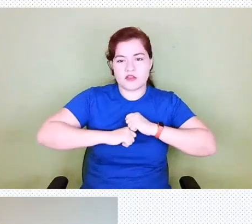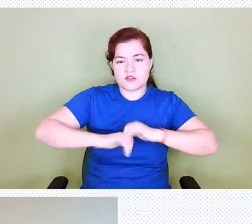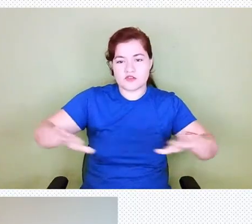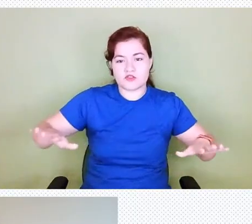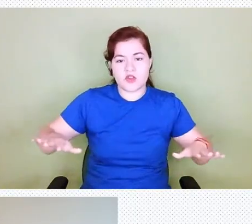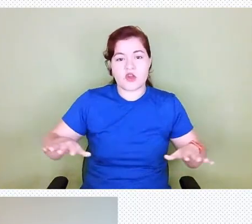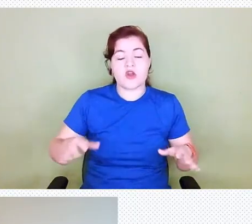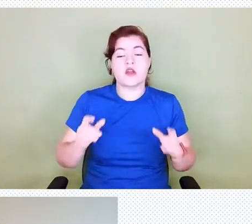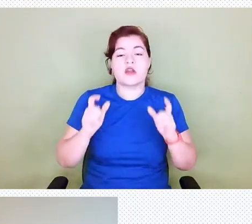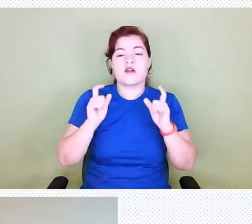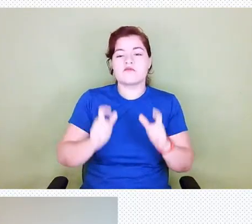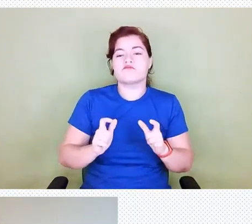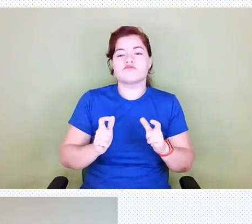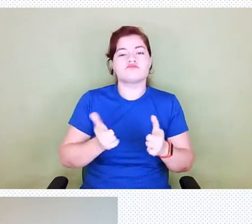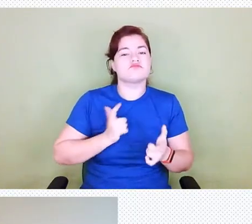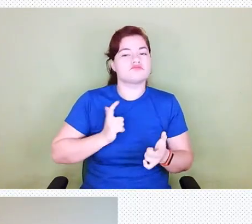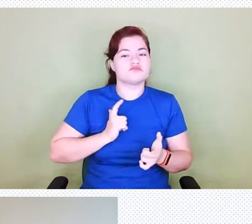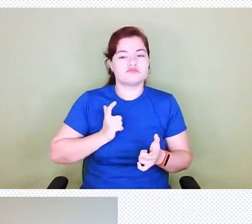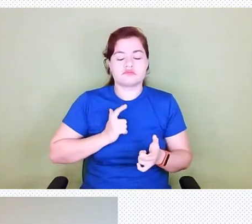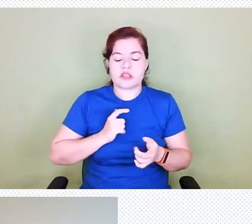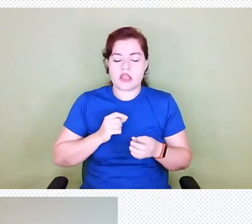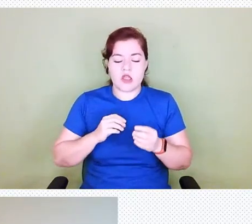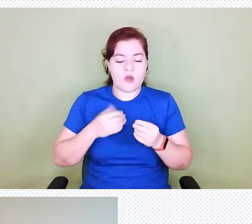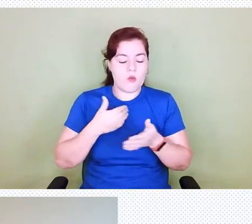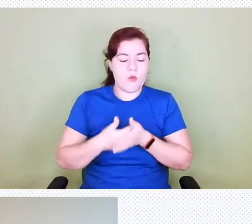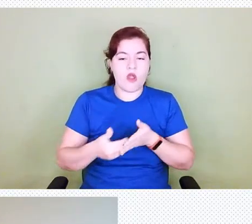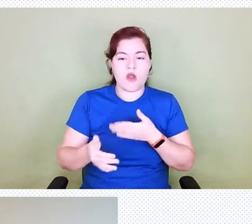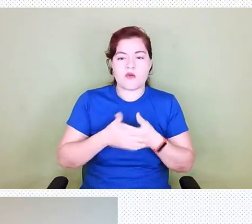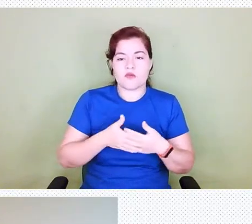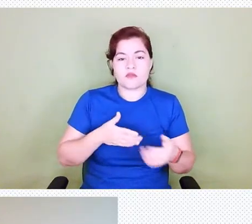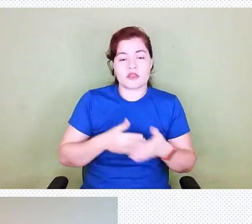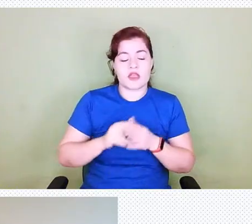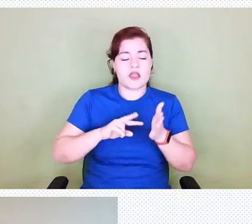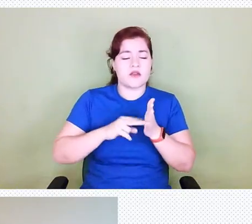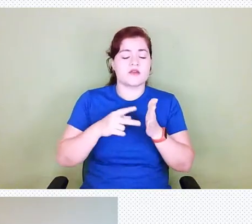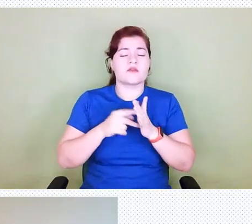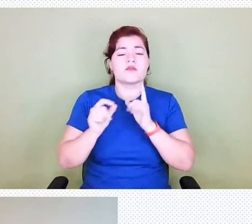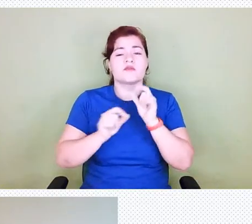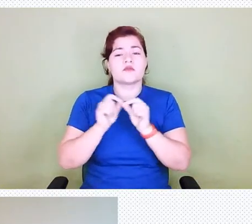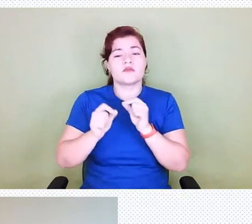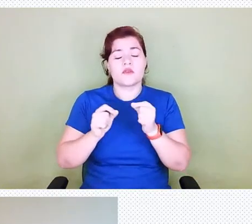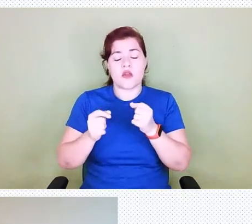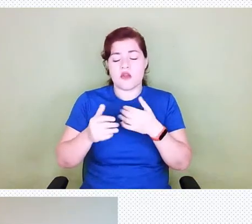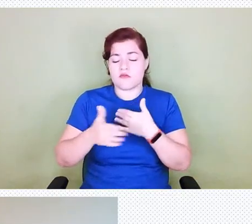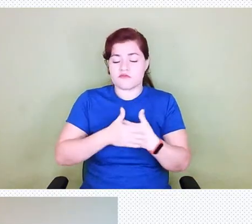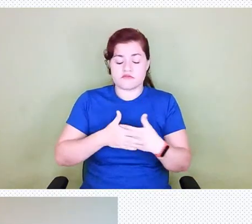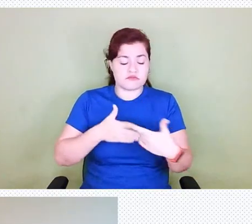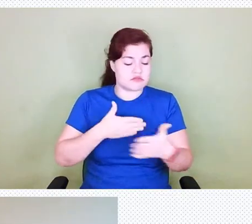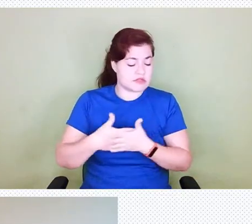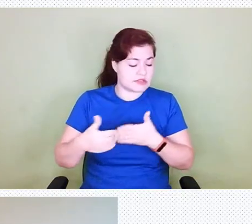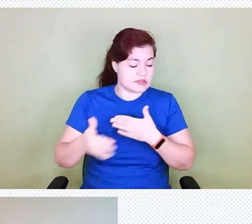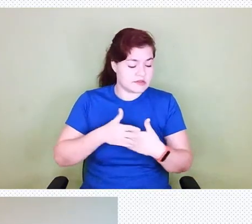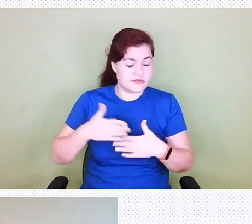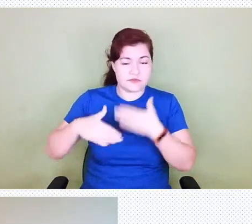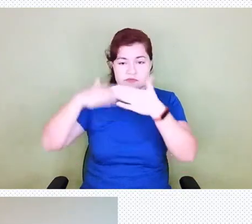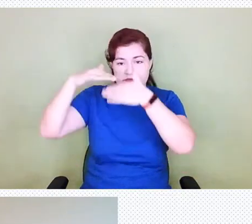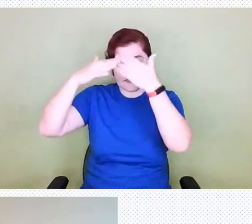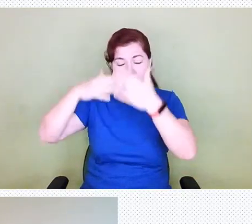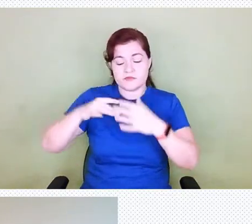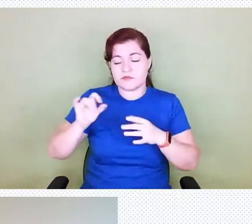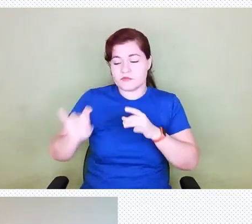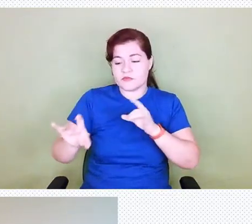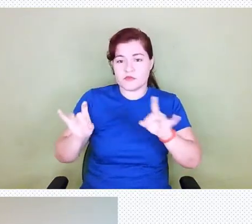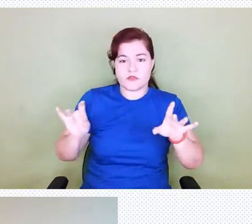em qualquer terreno, ou seja, em qualquer terreno, em qualquer condição evolutiva, né, Maria, como